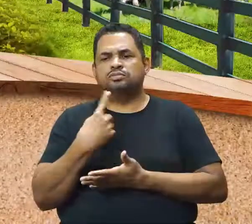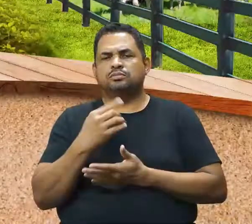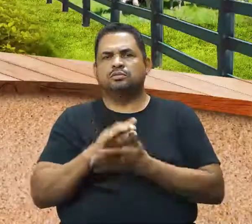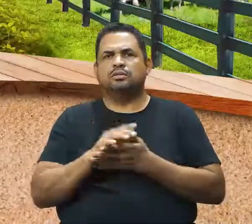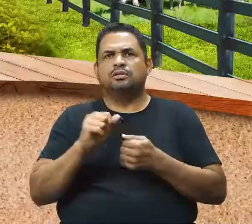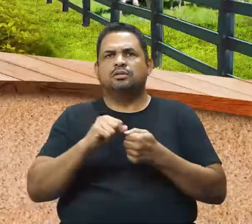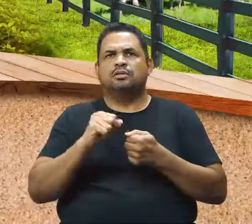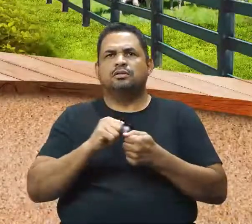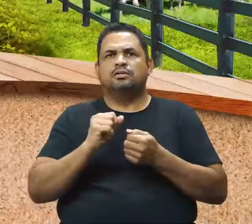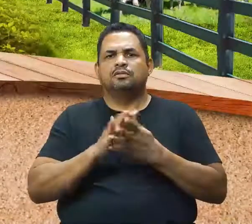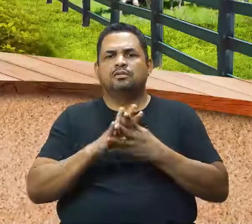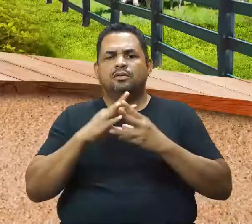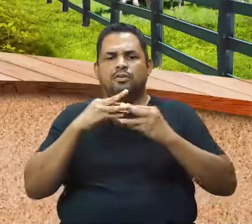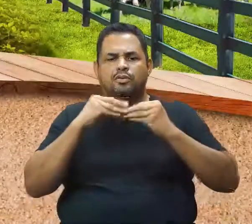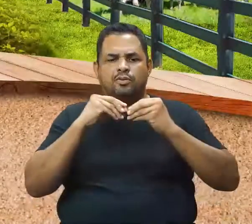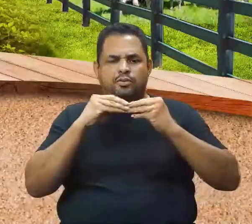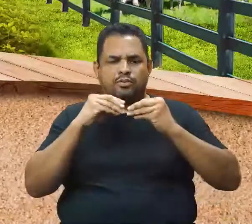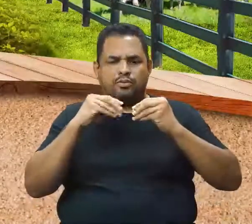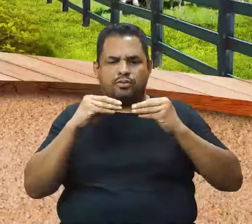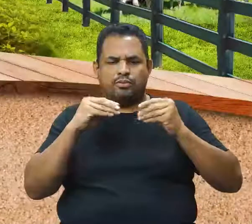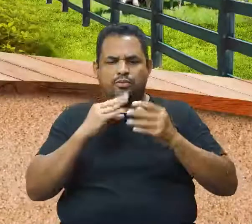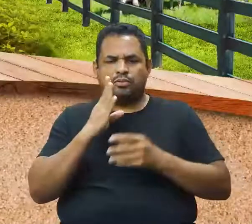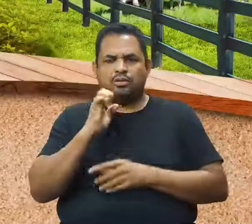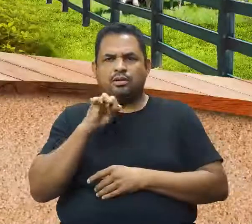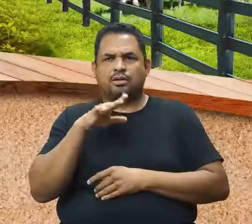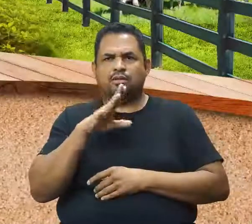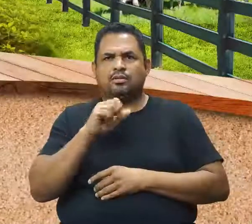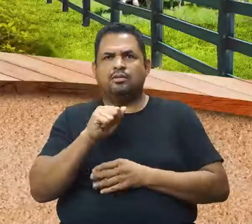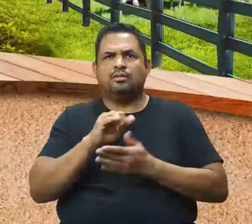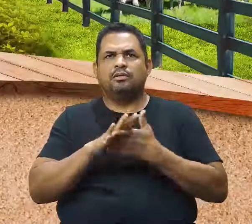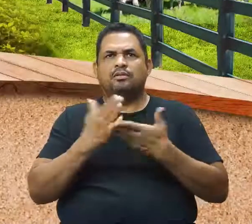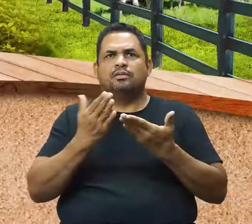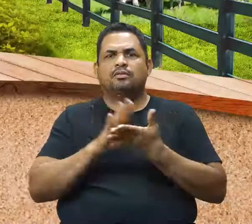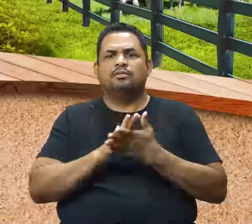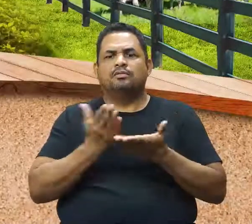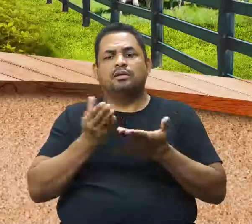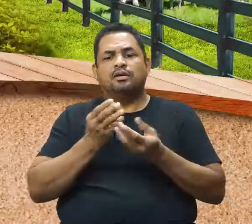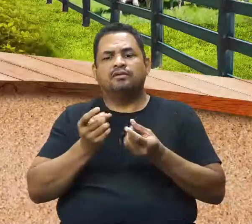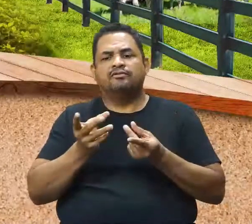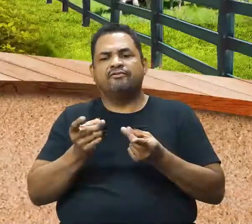faz tipo um creme de tucumã, que vai ser direcionado para um